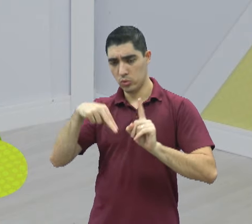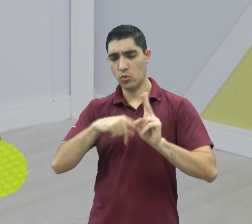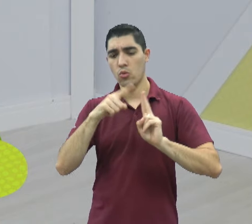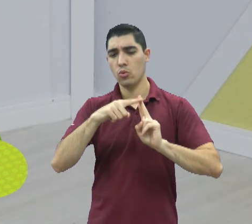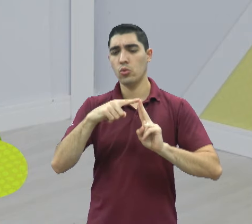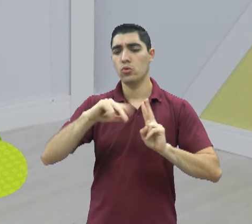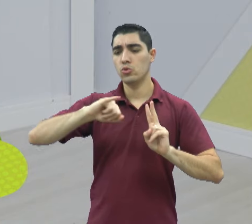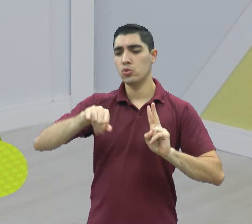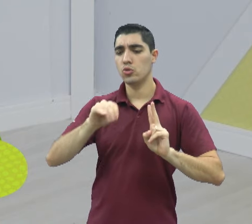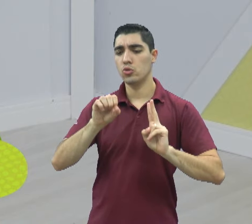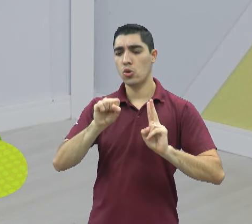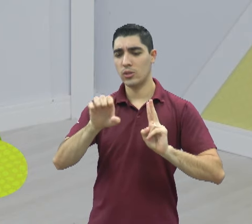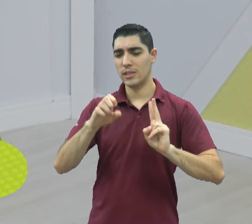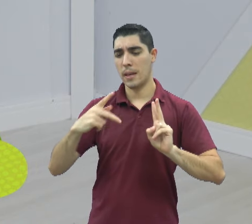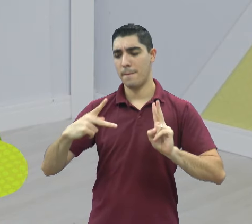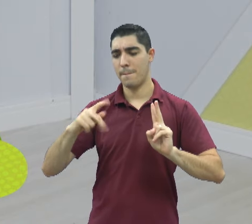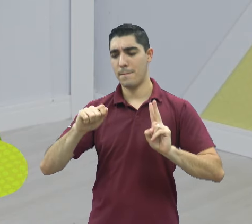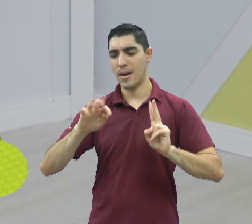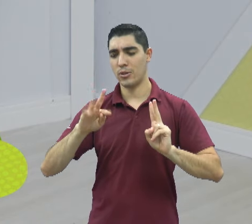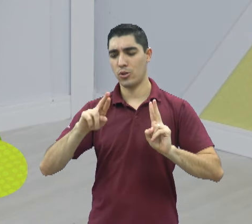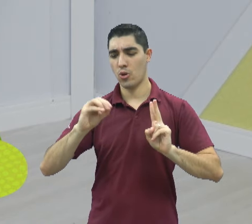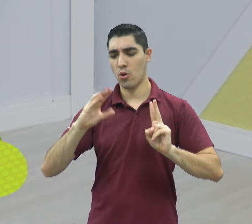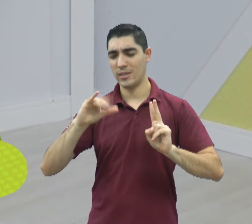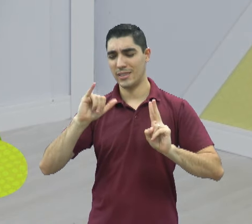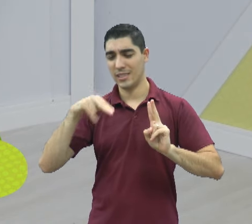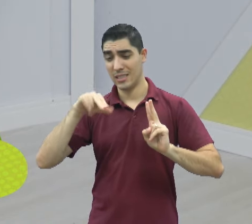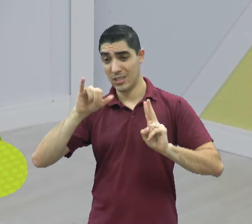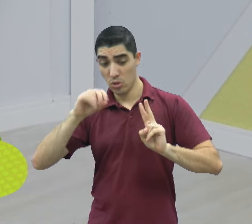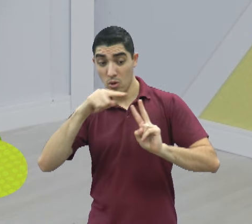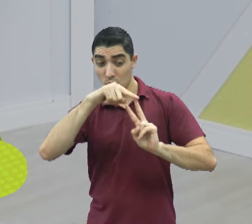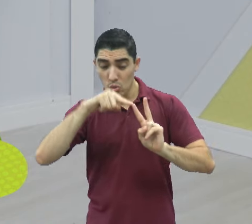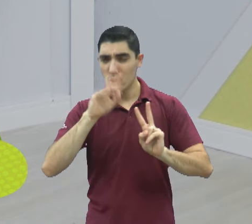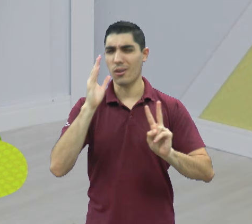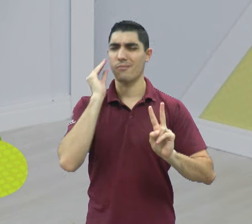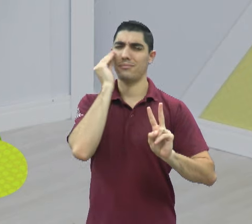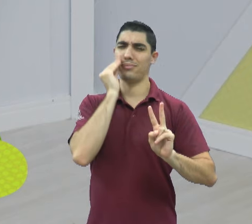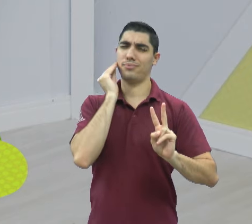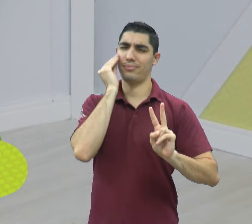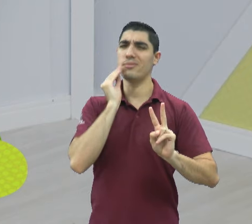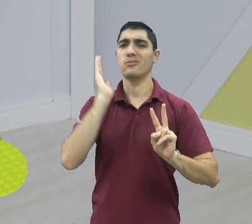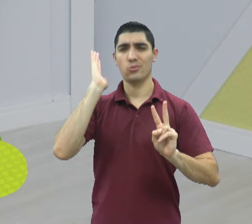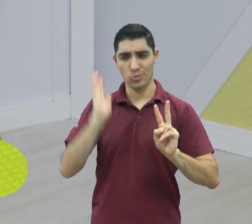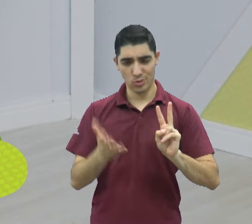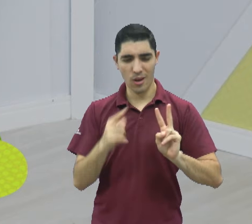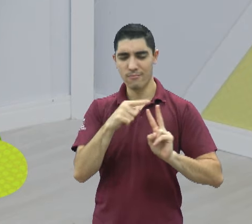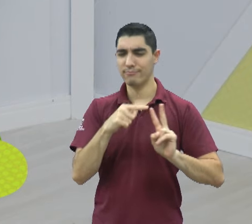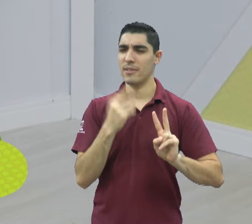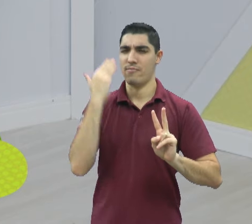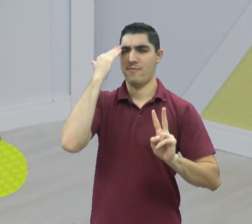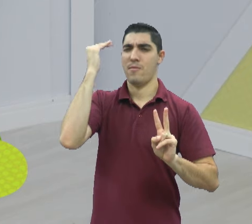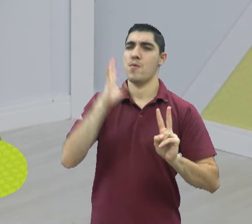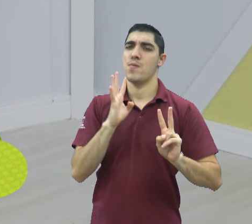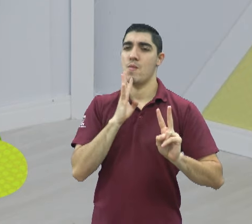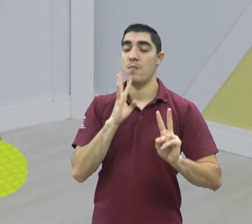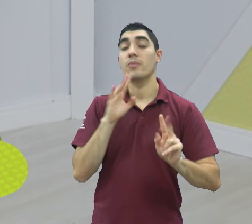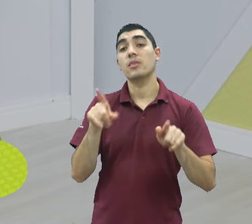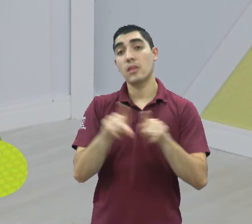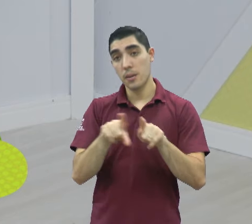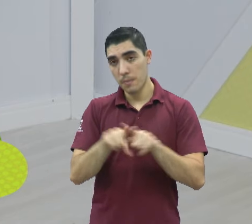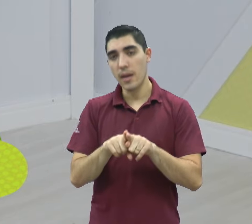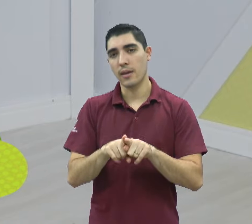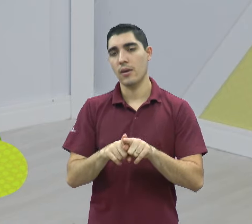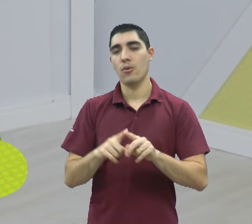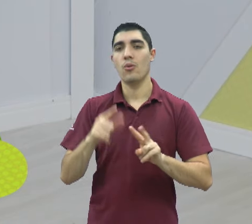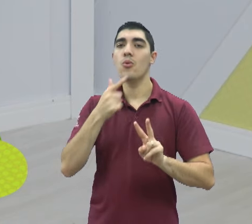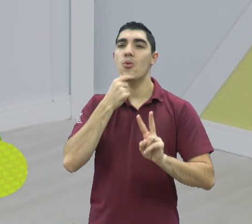os dois ali, experientes árbitros, rodados árbitros aí da Federação Paulista de Futsal. O Nilson, inclusive, o Nil, né, que o pessoal conhece ele como